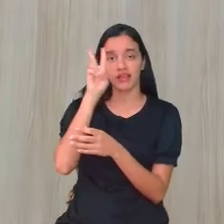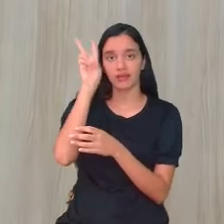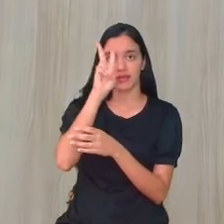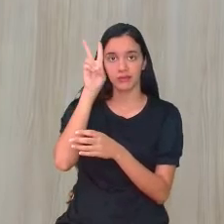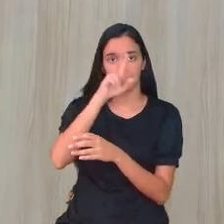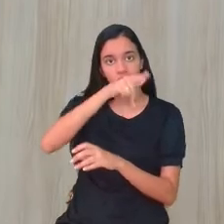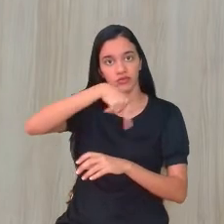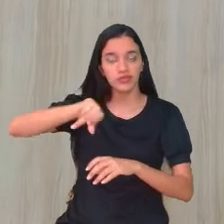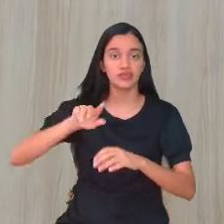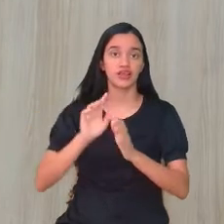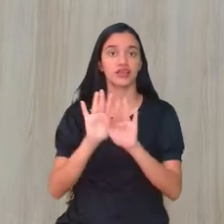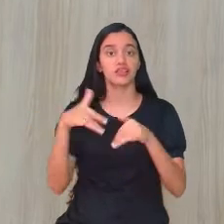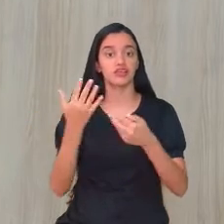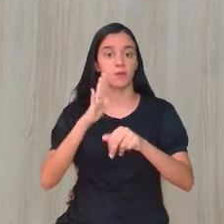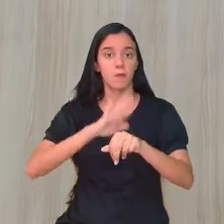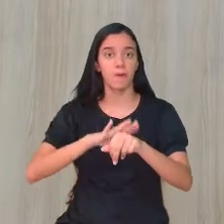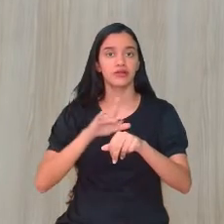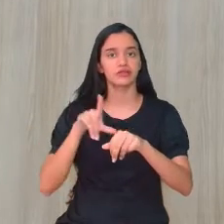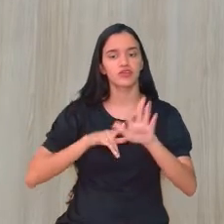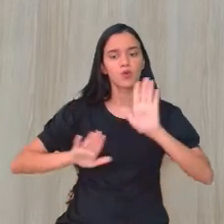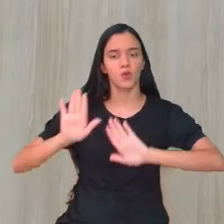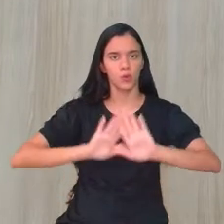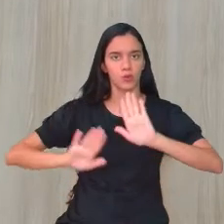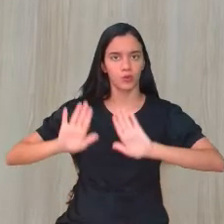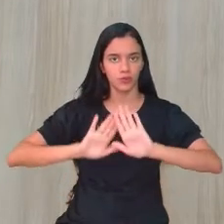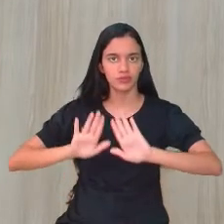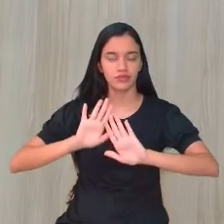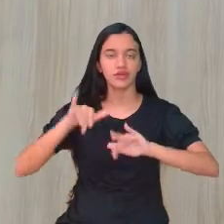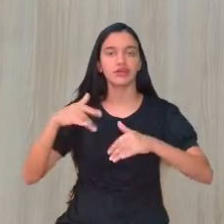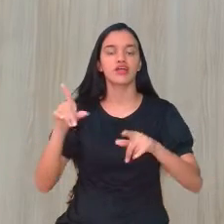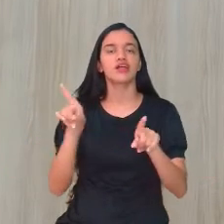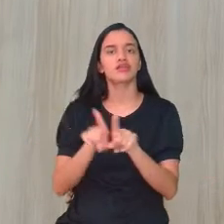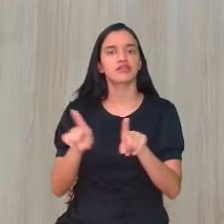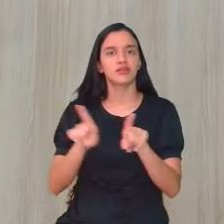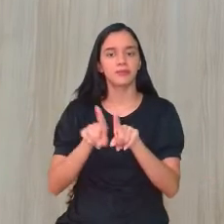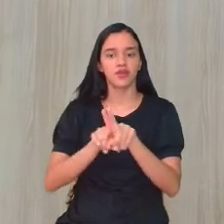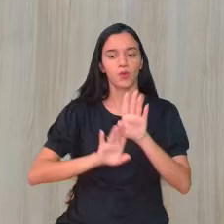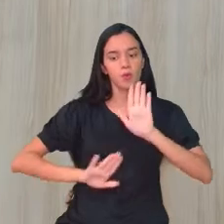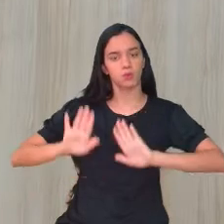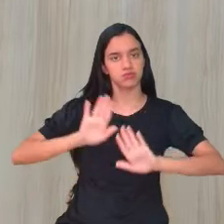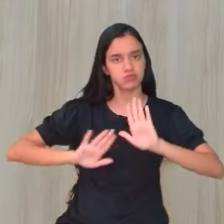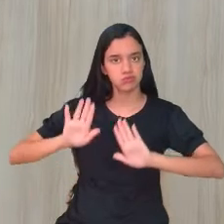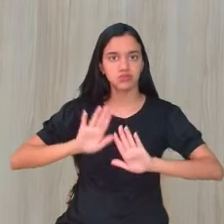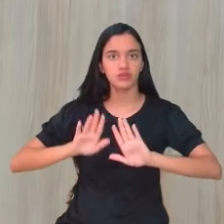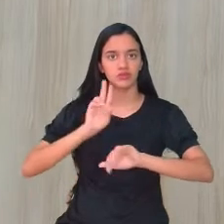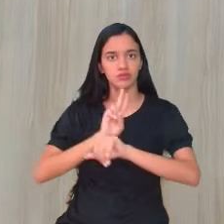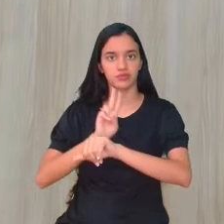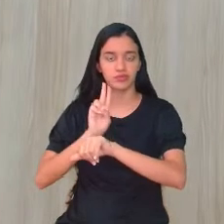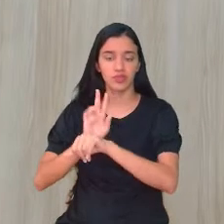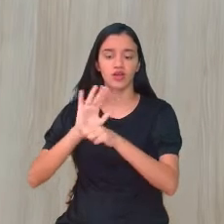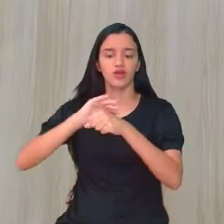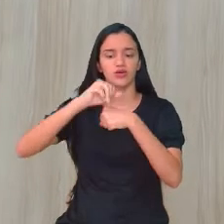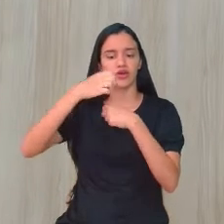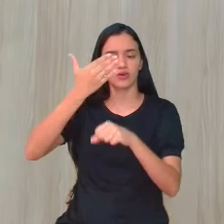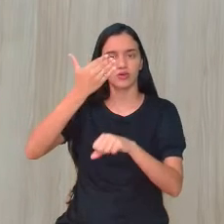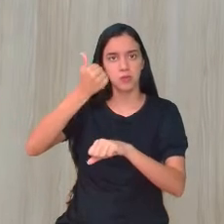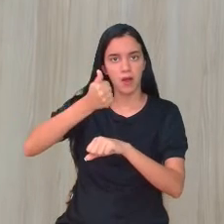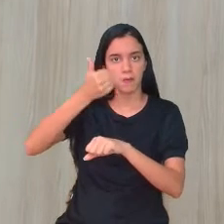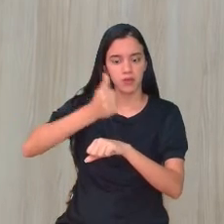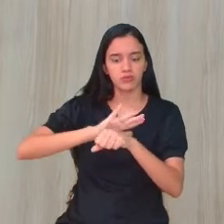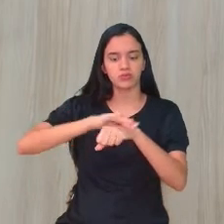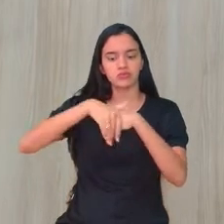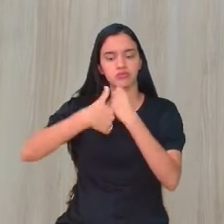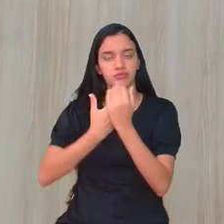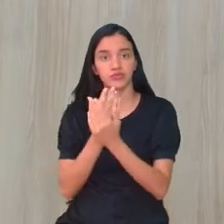nesse momento, que você deve ter cuidado, né? Deve ainda manter os cuidados, manter a higienização das mãos,